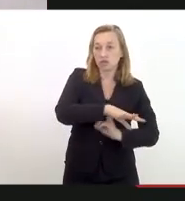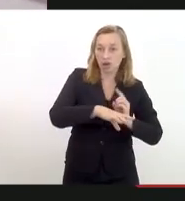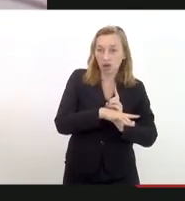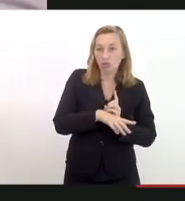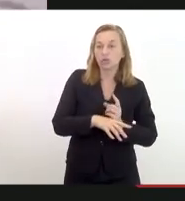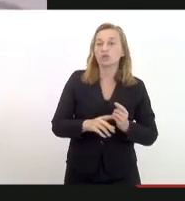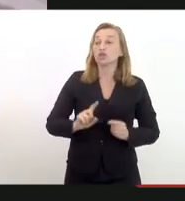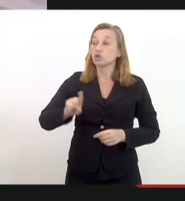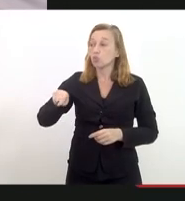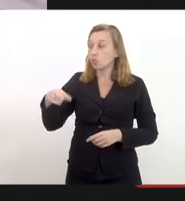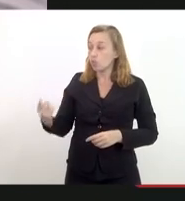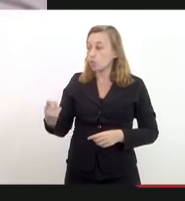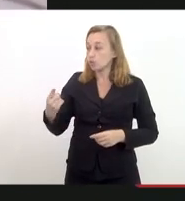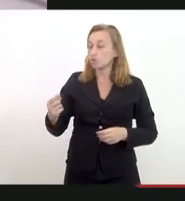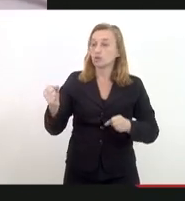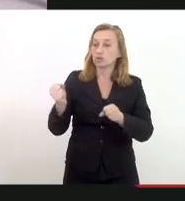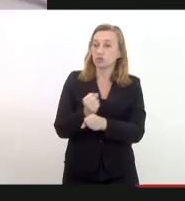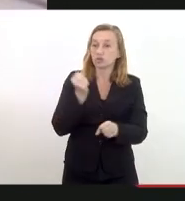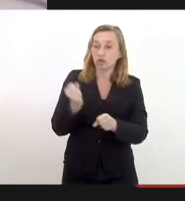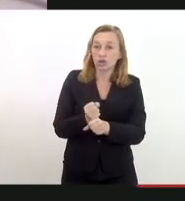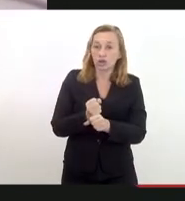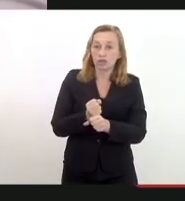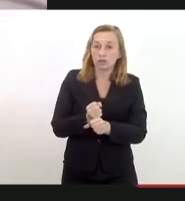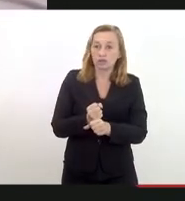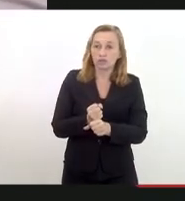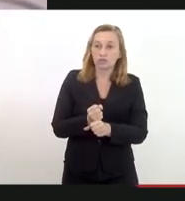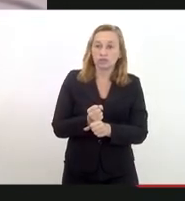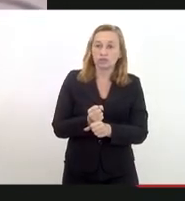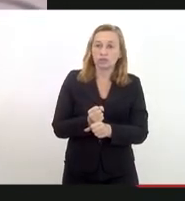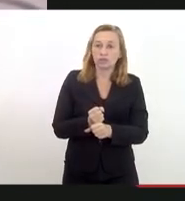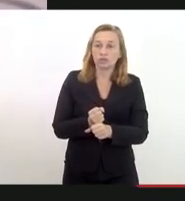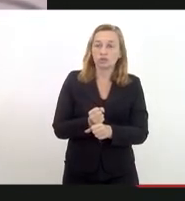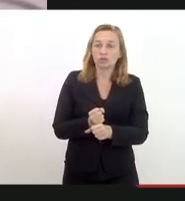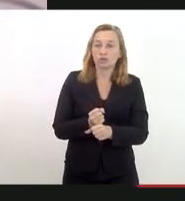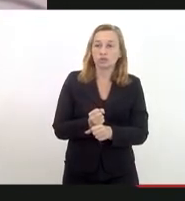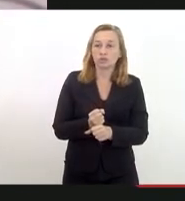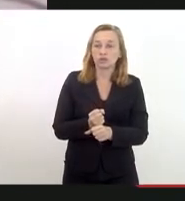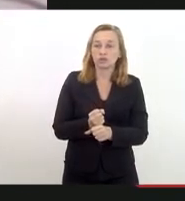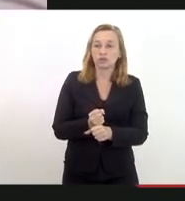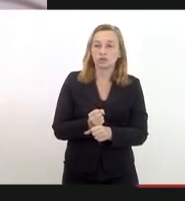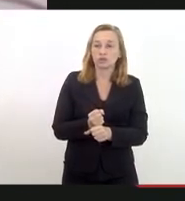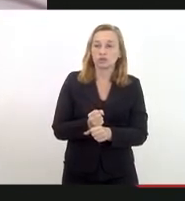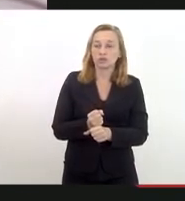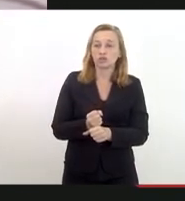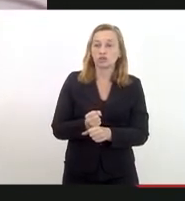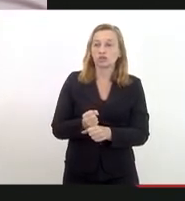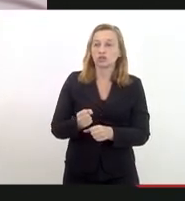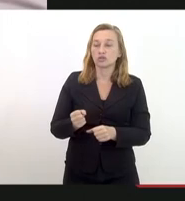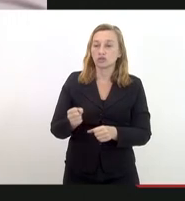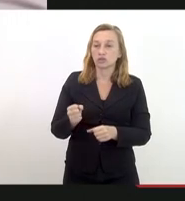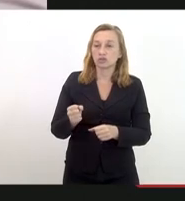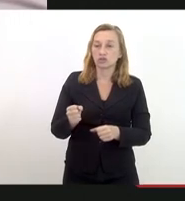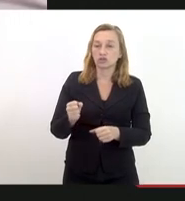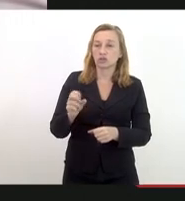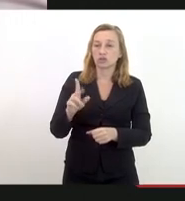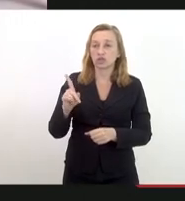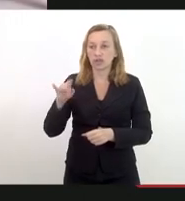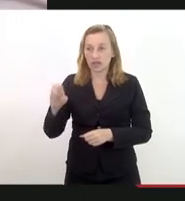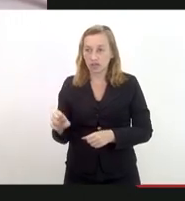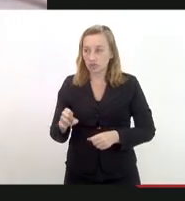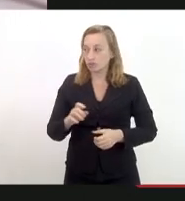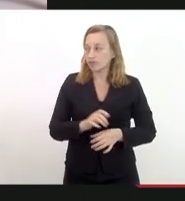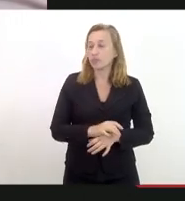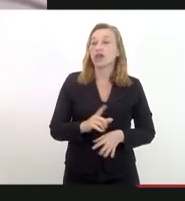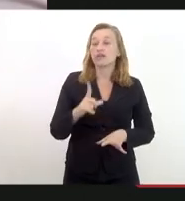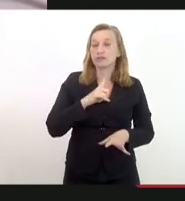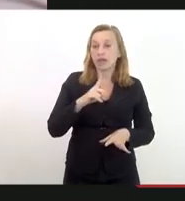social, e o outro, a construção, a reforma de unidades. Ainda dentro desse eixo de reforma de unidades,